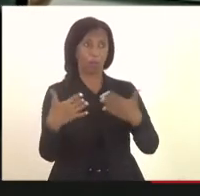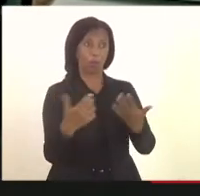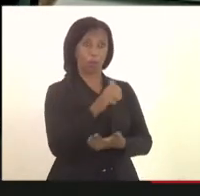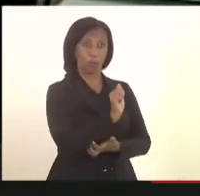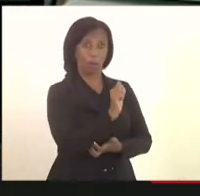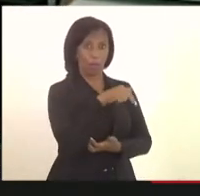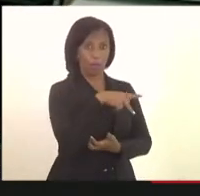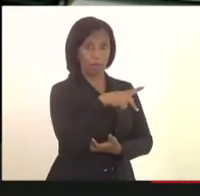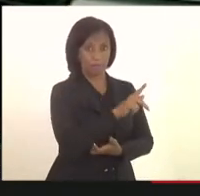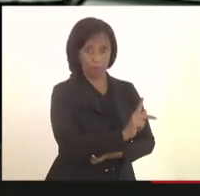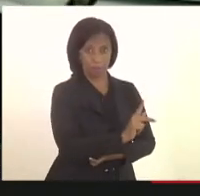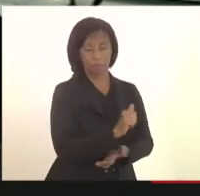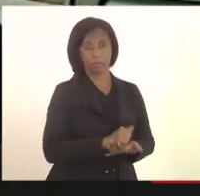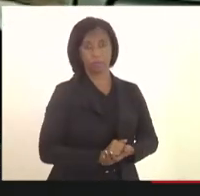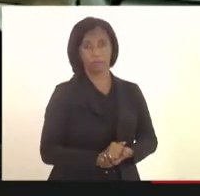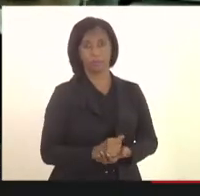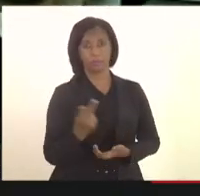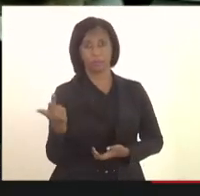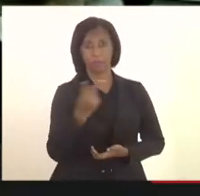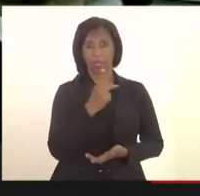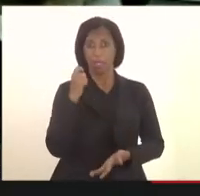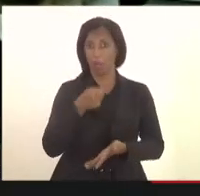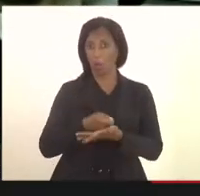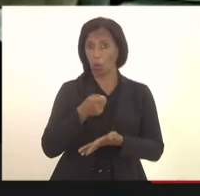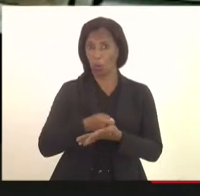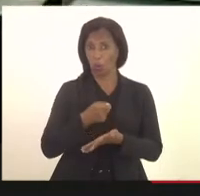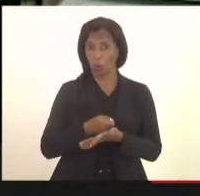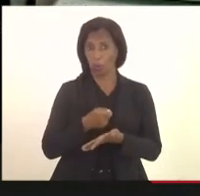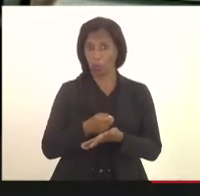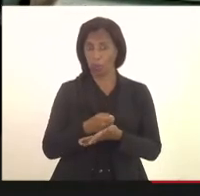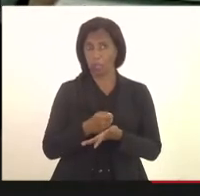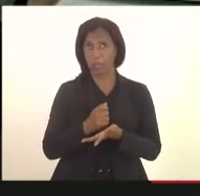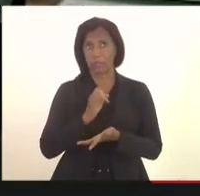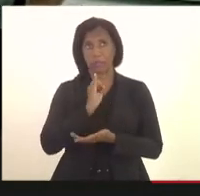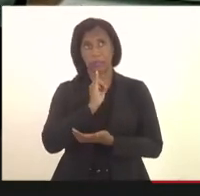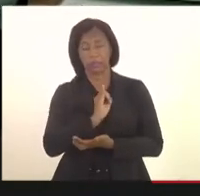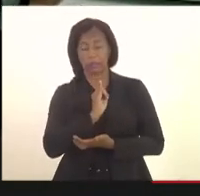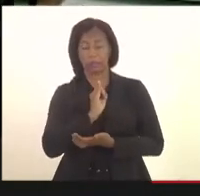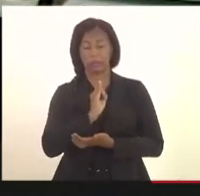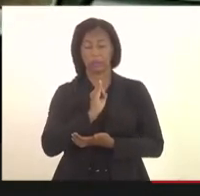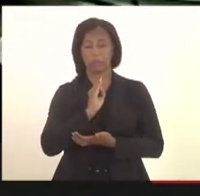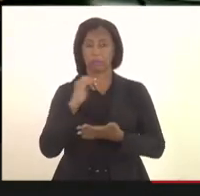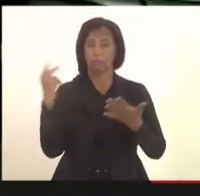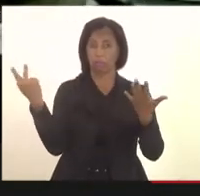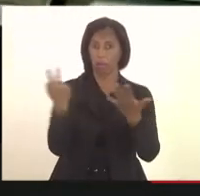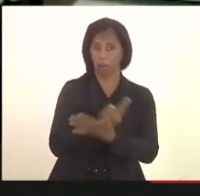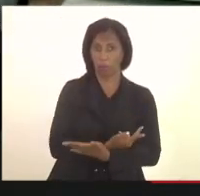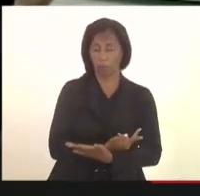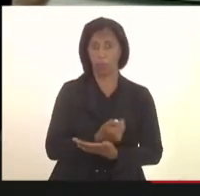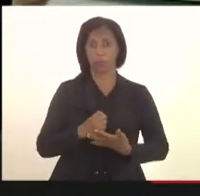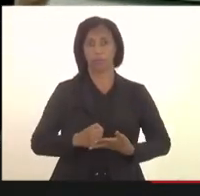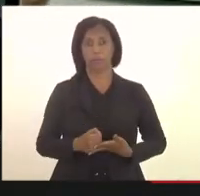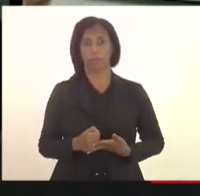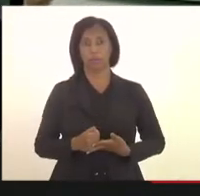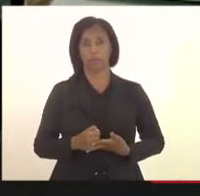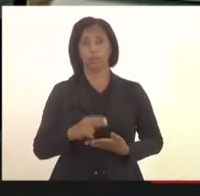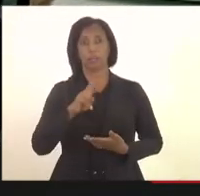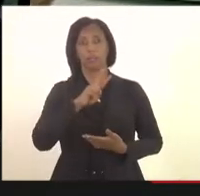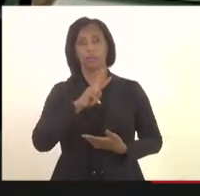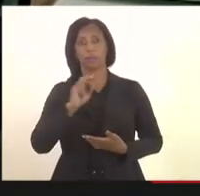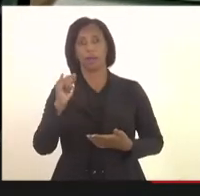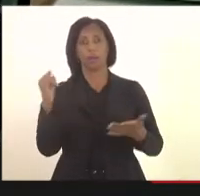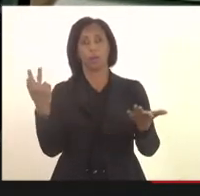ANP. E as cobranças que, porventura, tenham que ocorrer serão feitas pela